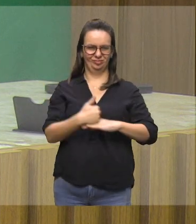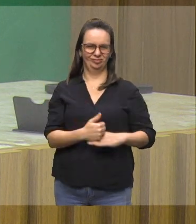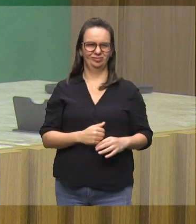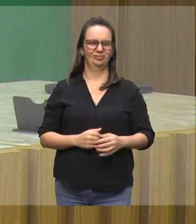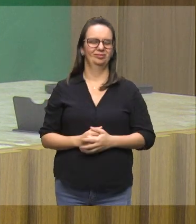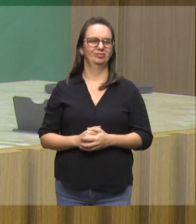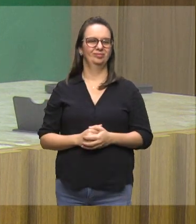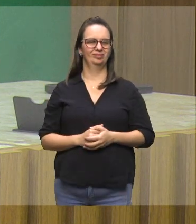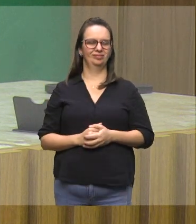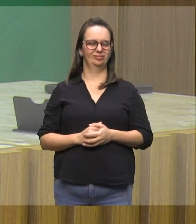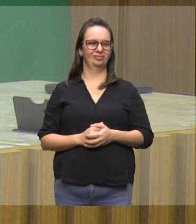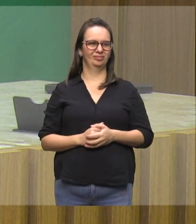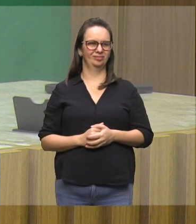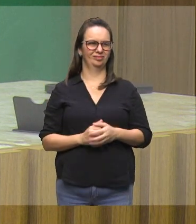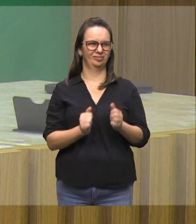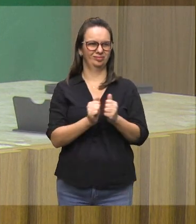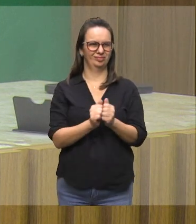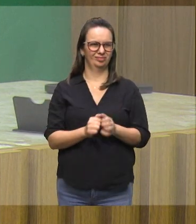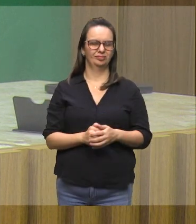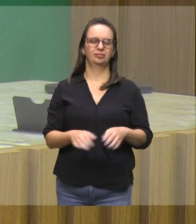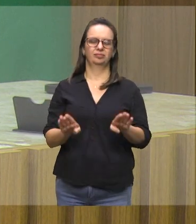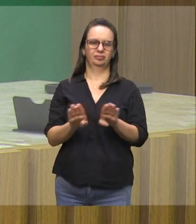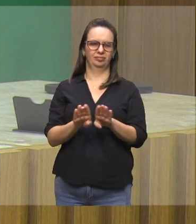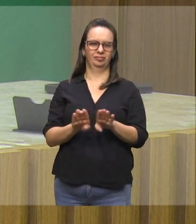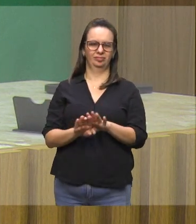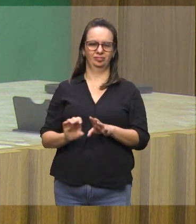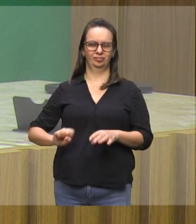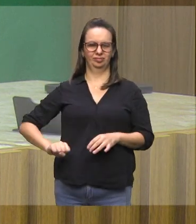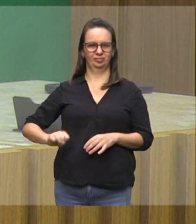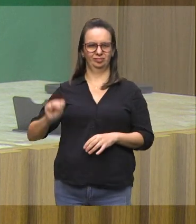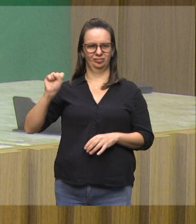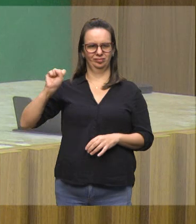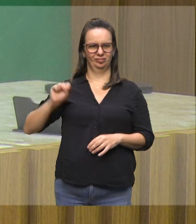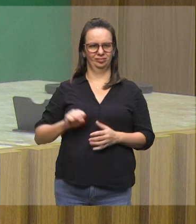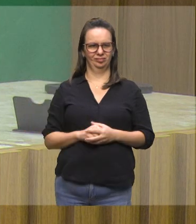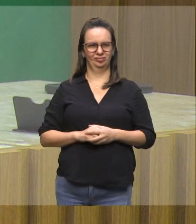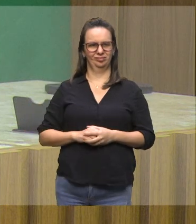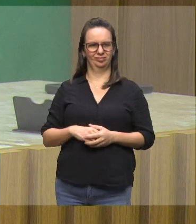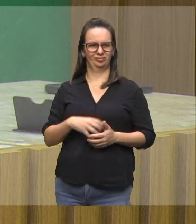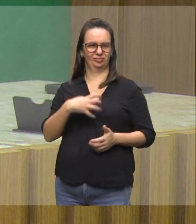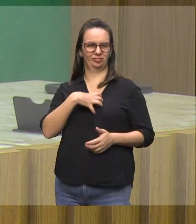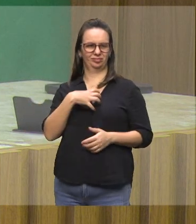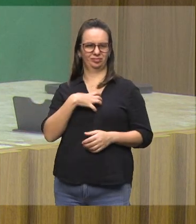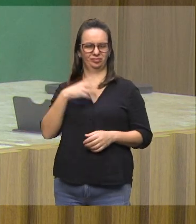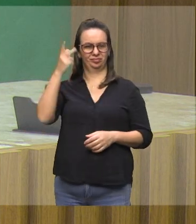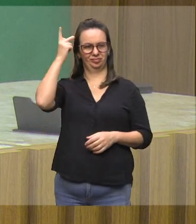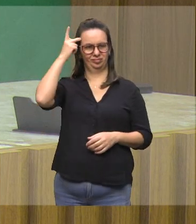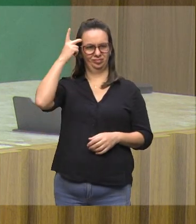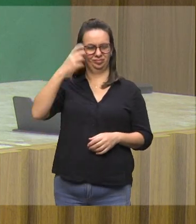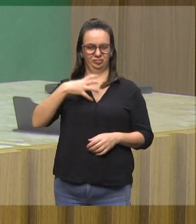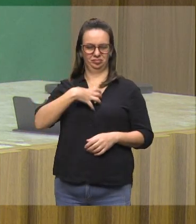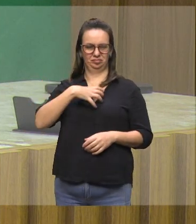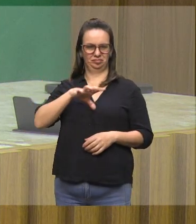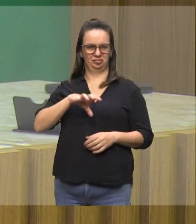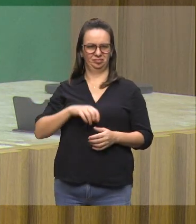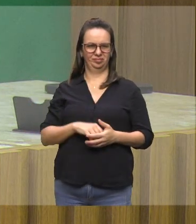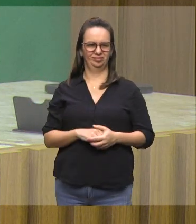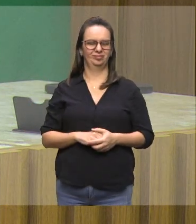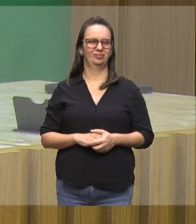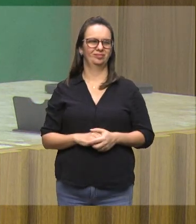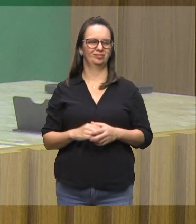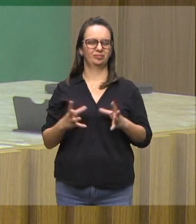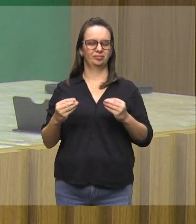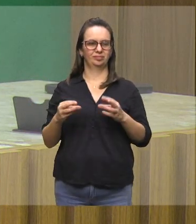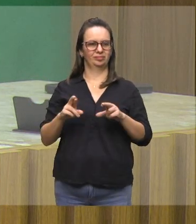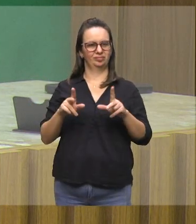campeonato. Também do sul do Paraná, Bahia, Grande São Paulo e também de Minas Gerais, né? Então, veio várias delegações,